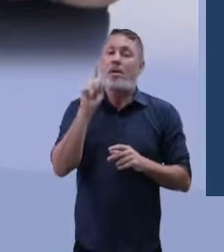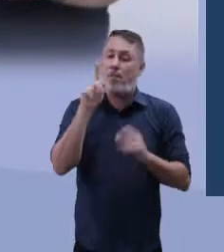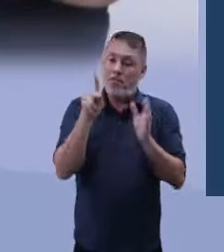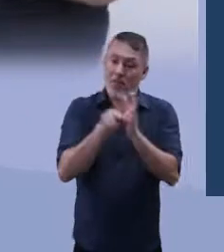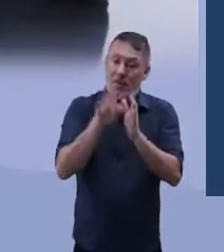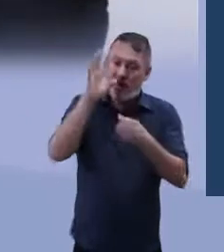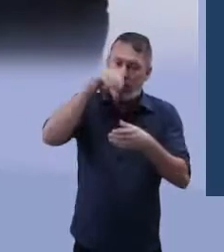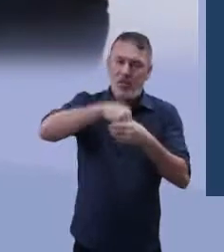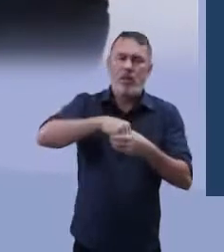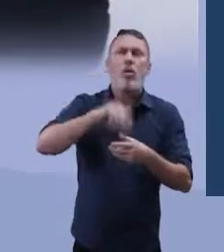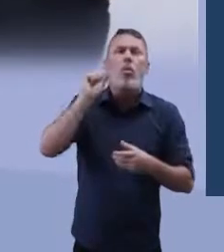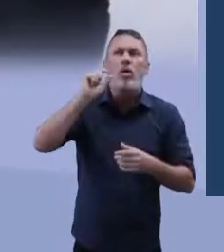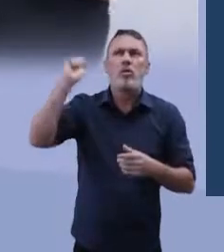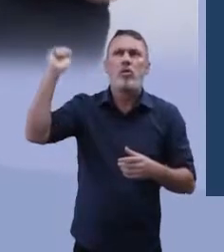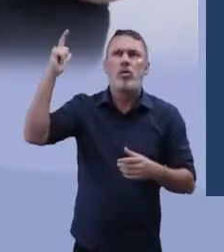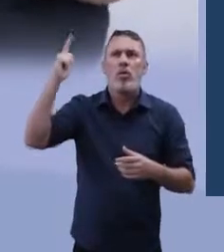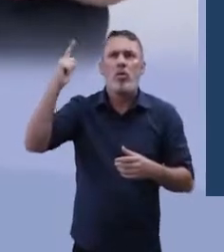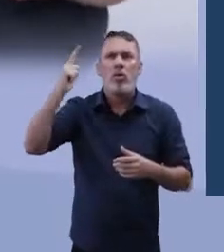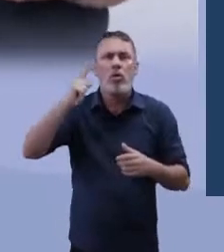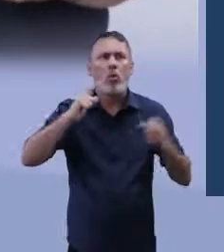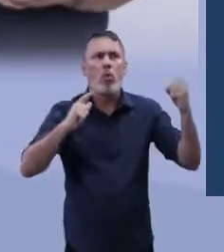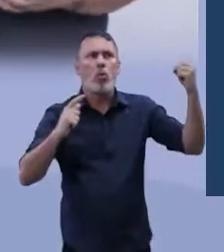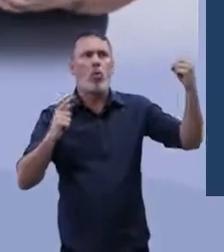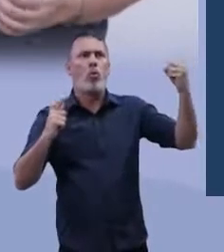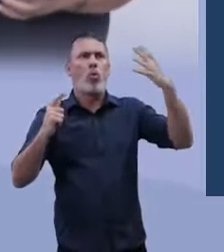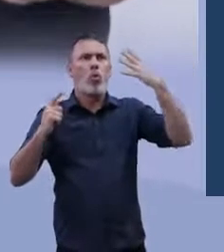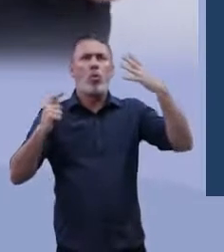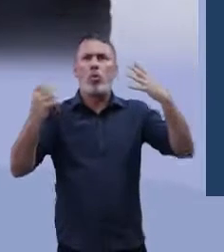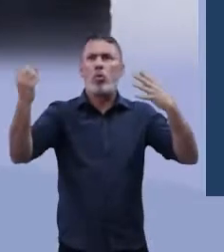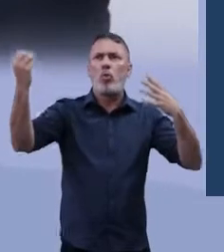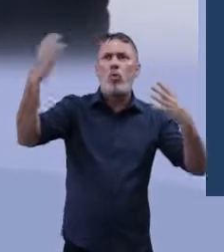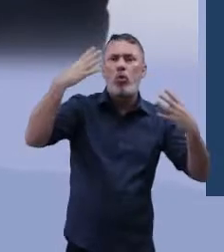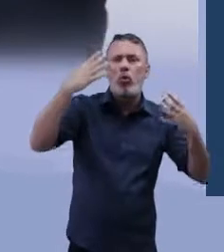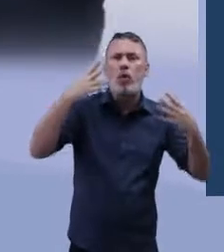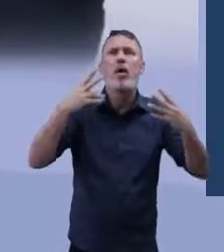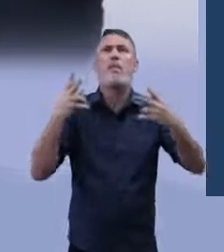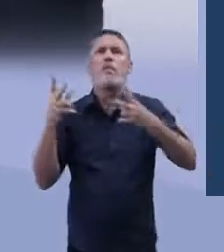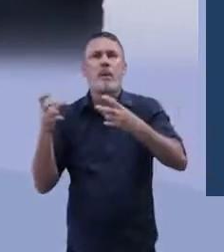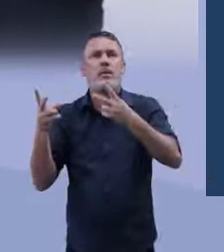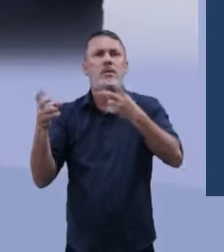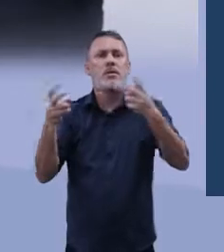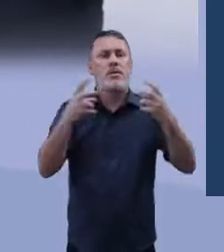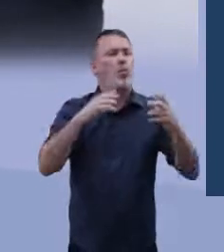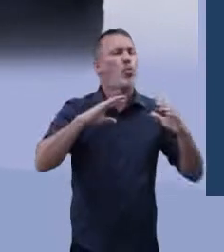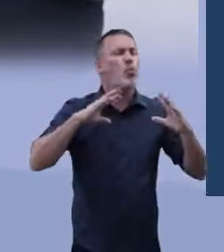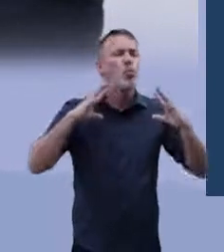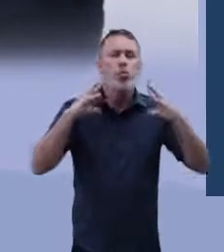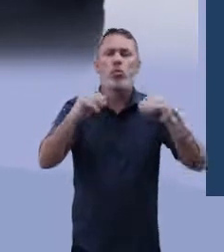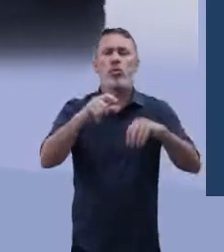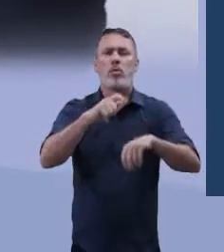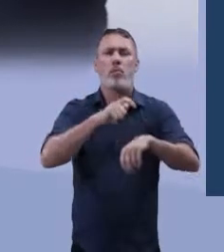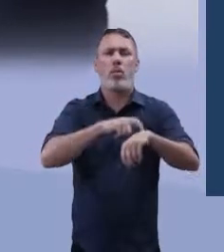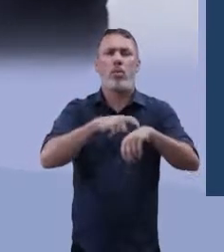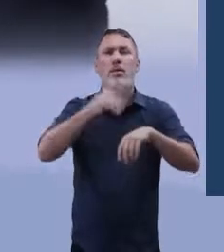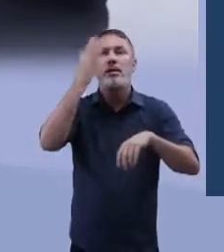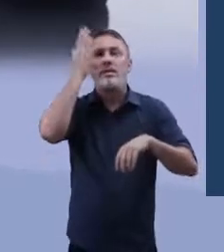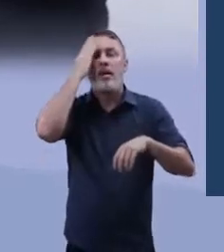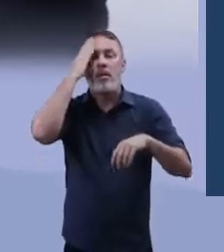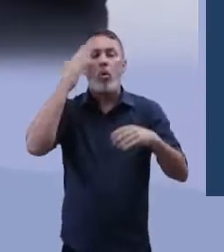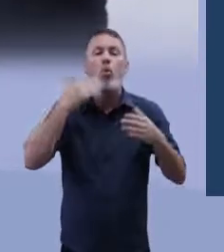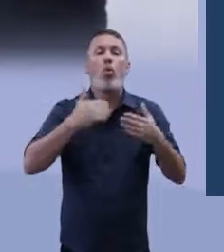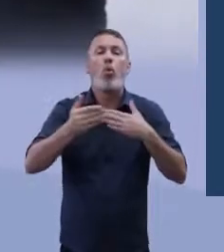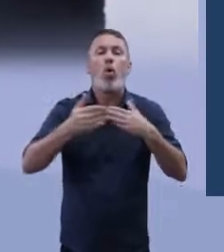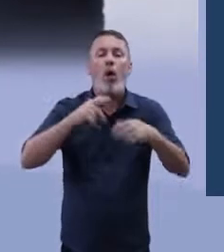da visão, a radiação luminosa. Tudo vai ser tratado agora em